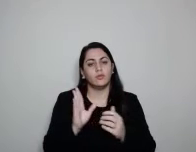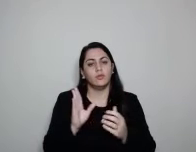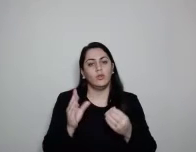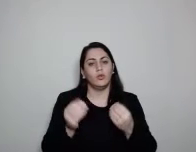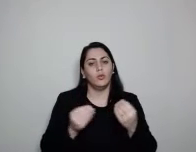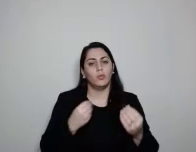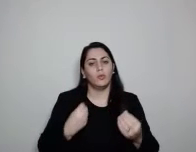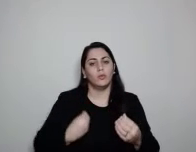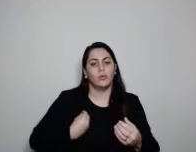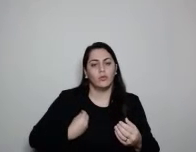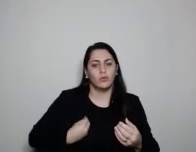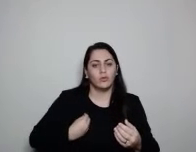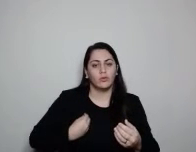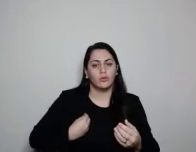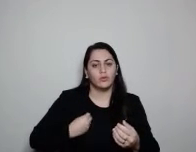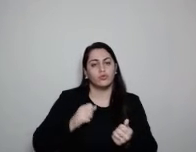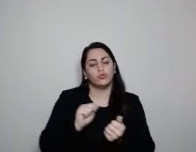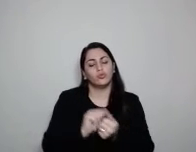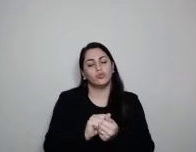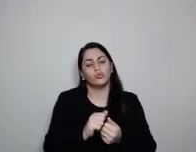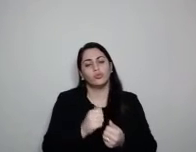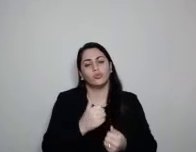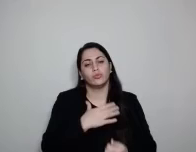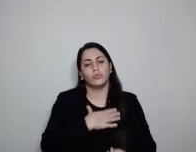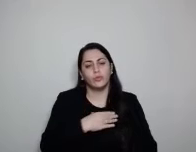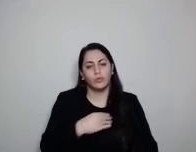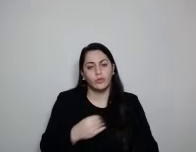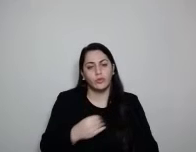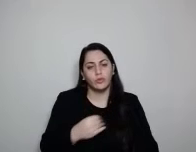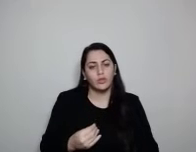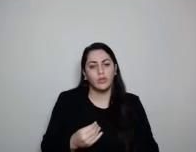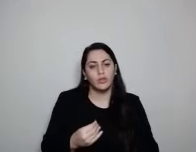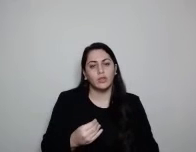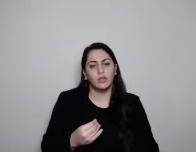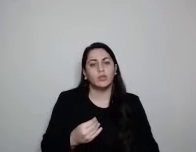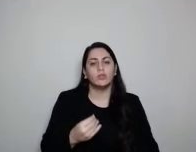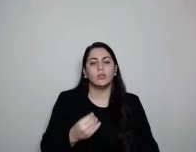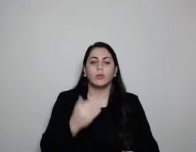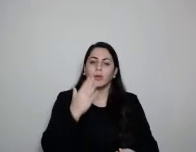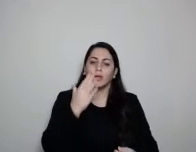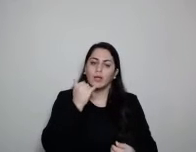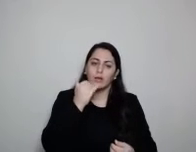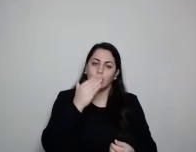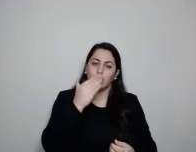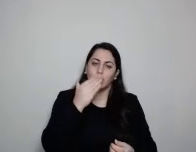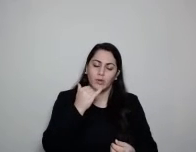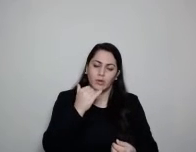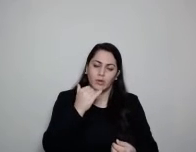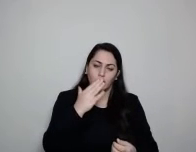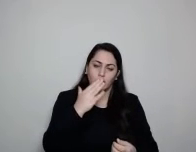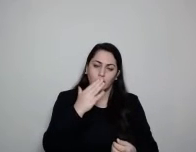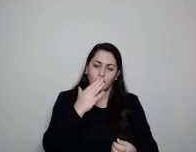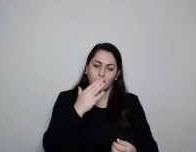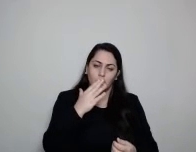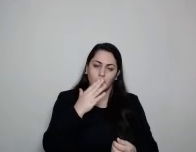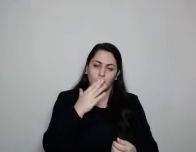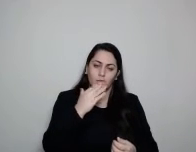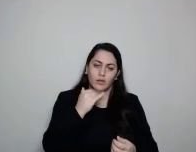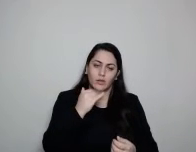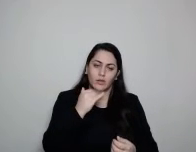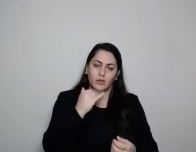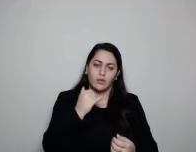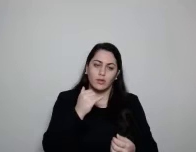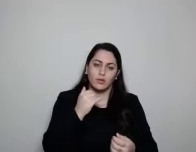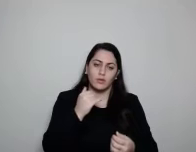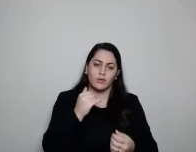Um pequeno resumo, eu sei que vossas excelências já tiveram acesso ao brilhante relatório aí do desembargador relator, mas é para eu pontuar aqui as minhas